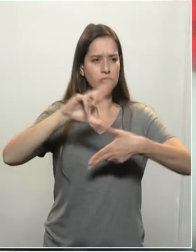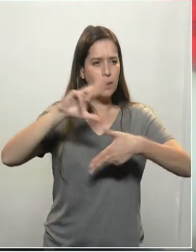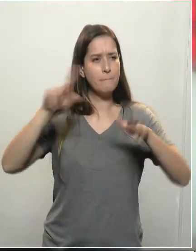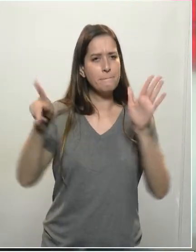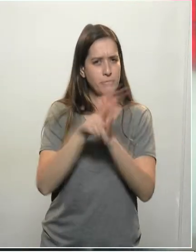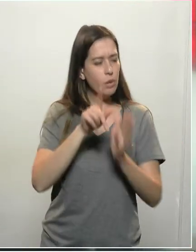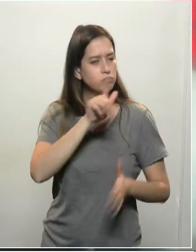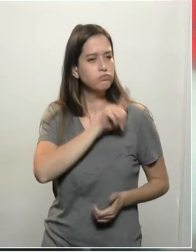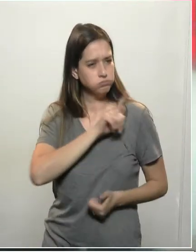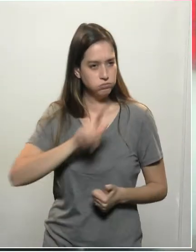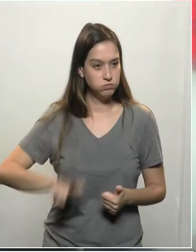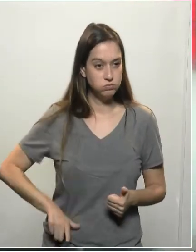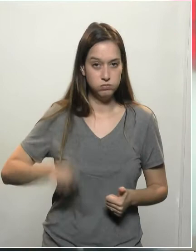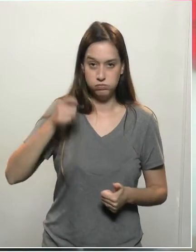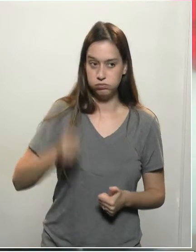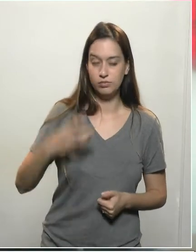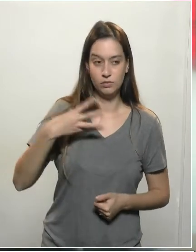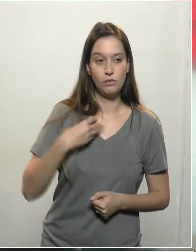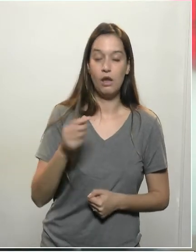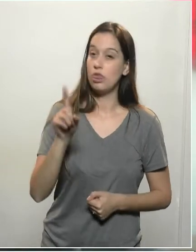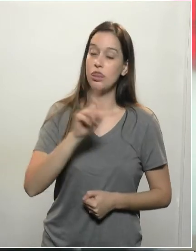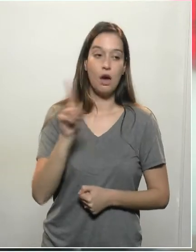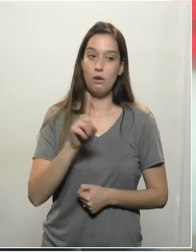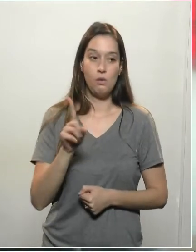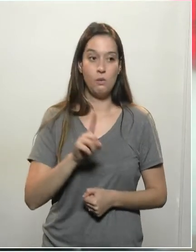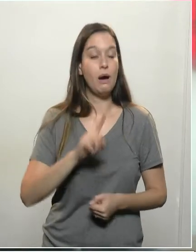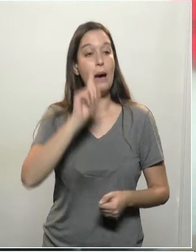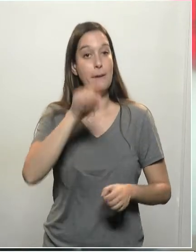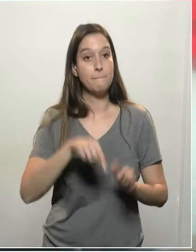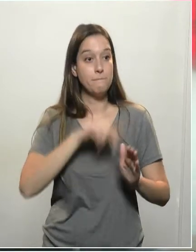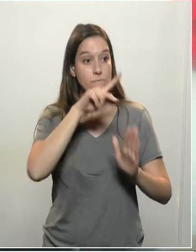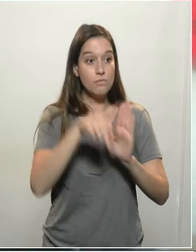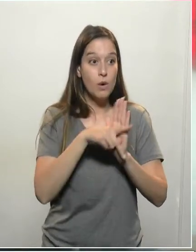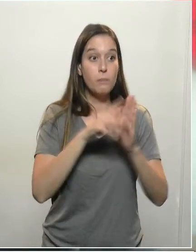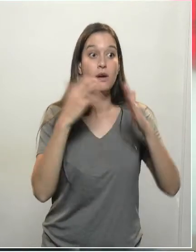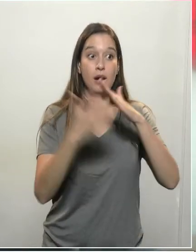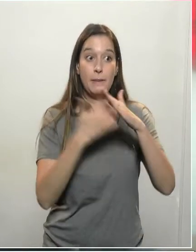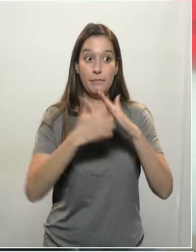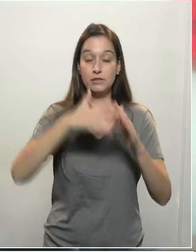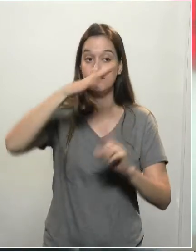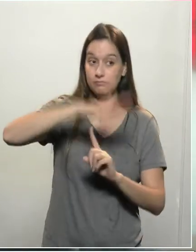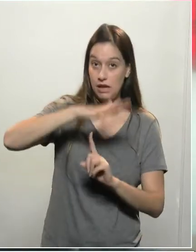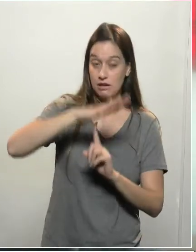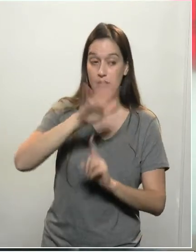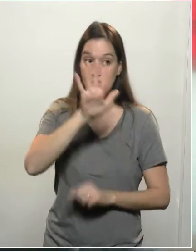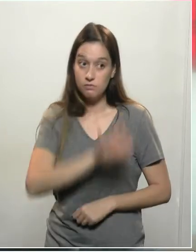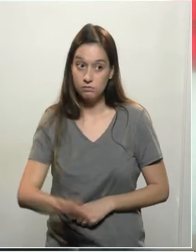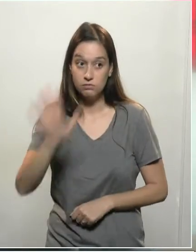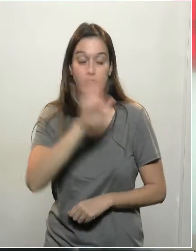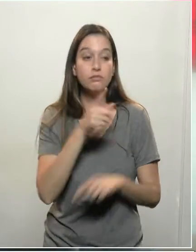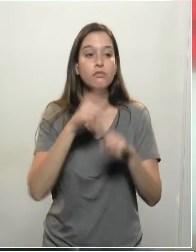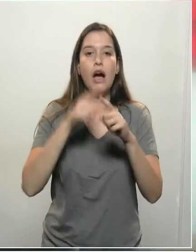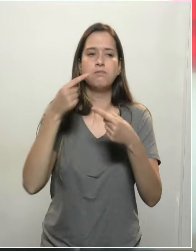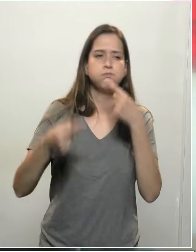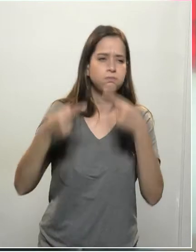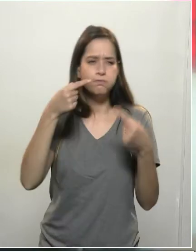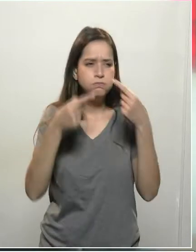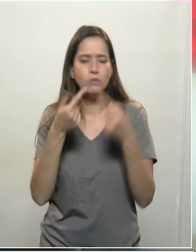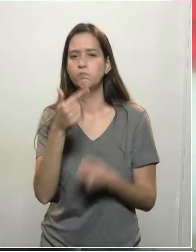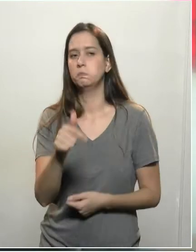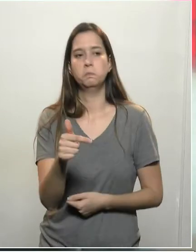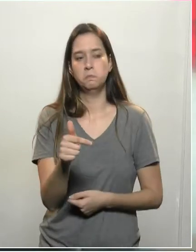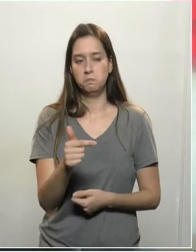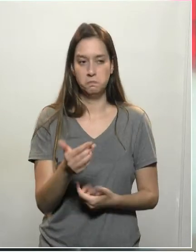Paraná, absolutamente não foi feito. Eu não tenho, embora a gente saiba que há divergência nessa interpretação, mas não há